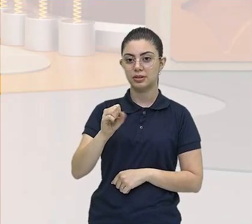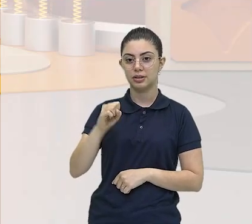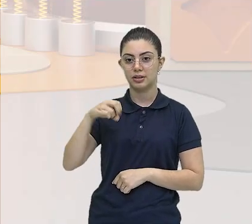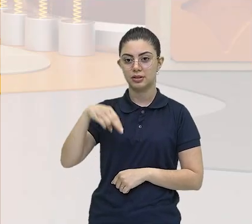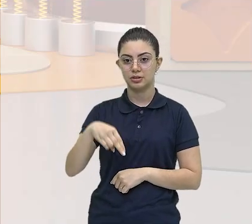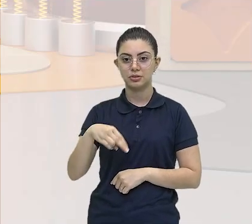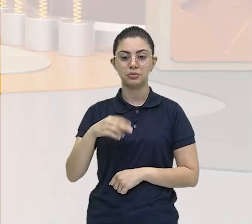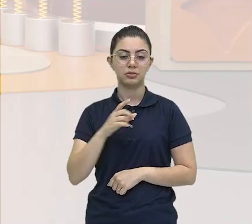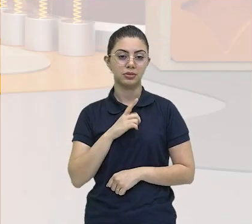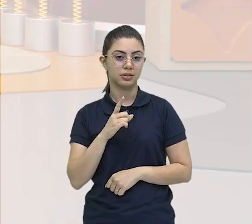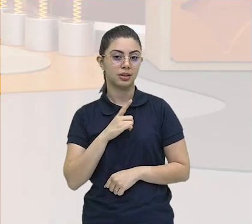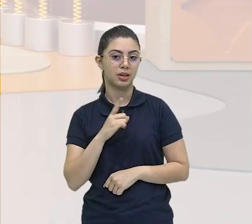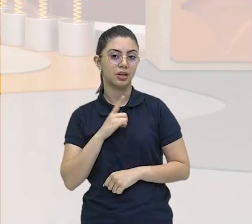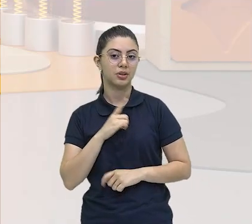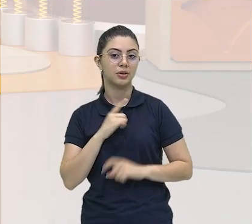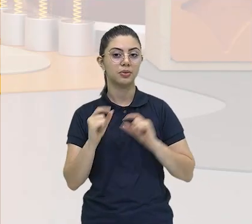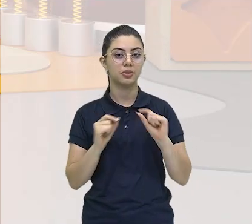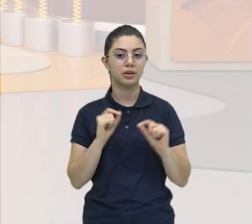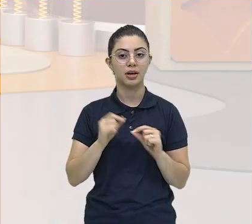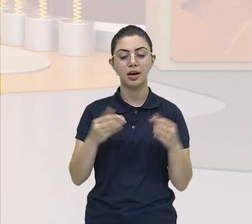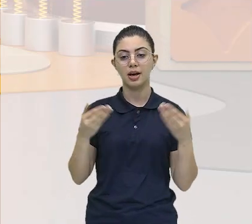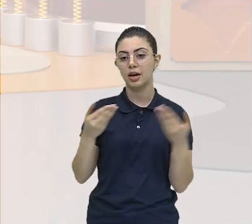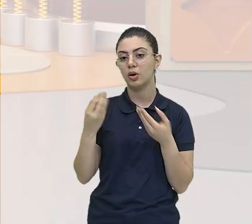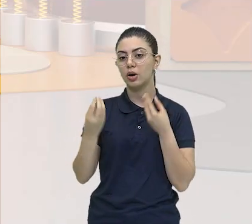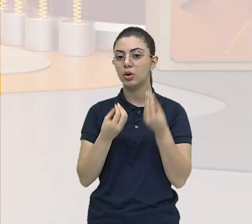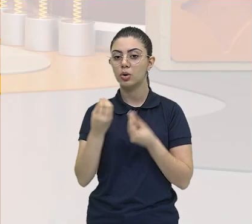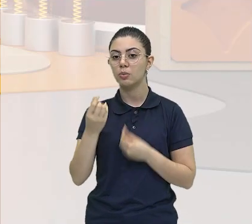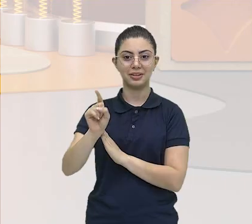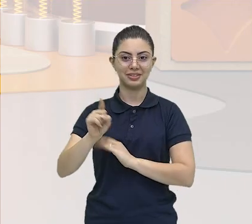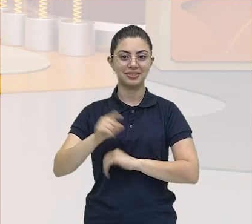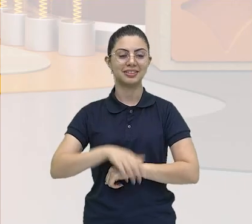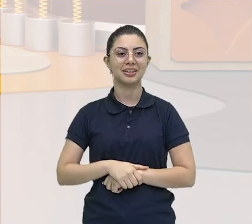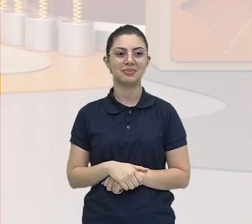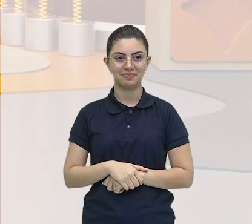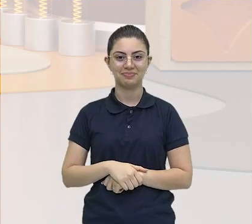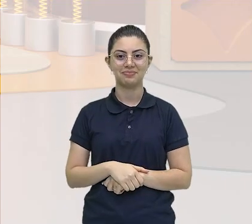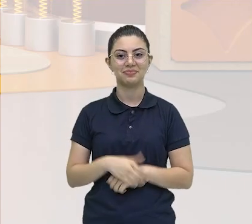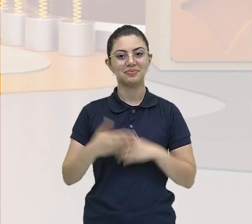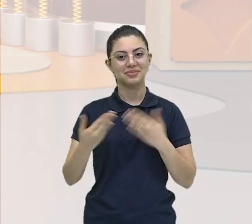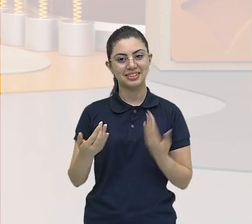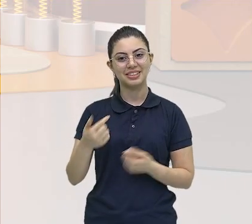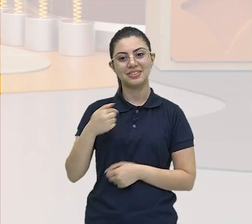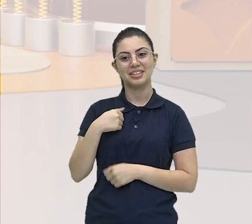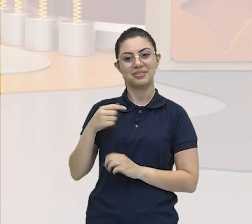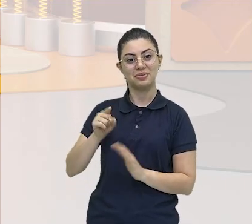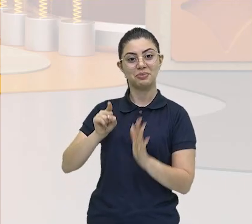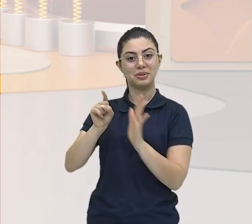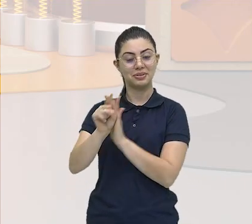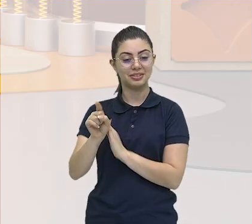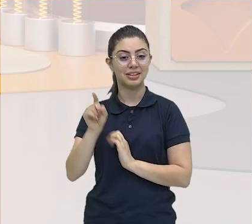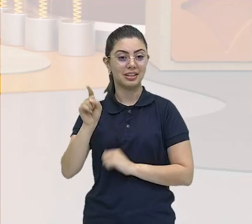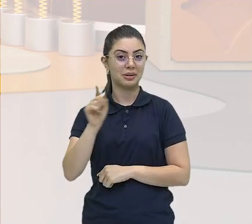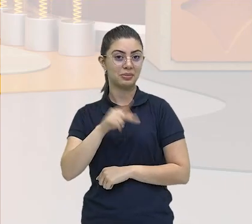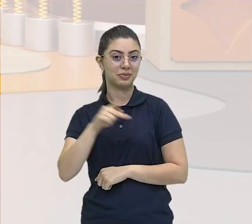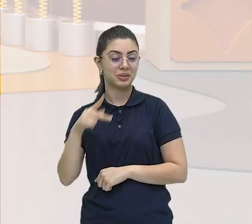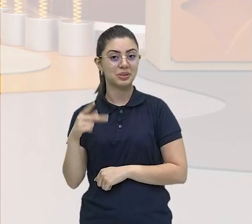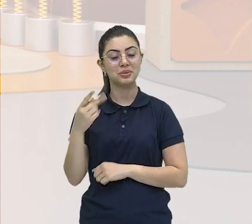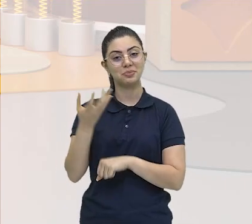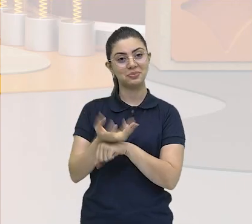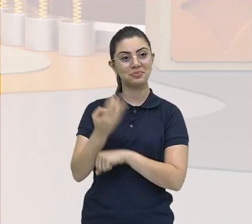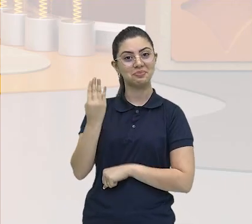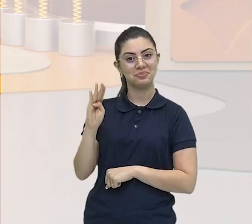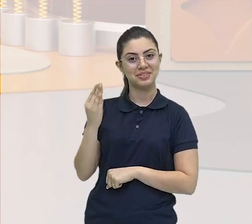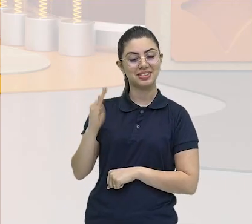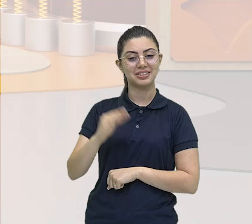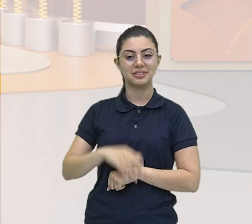com a gente, a partir de agora, esse quadro da Geografia Conversa. Para o professor Dyson, que é o nosso professor de